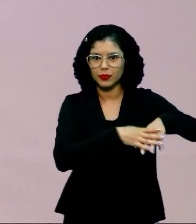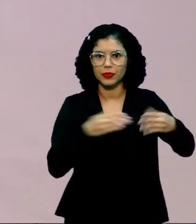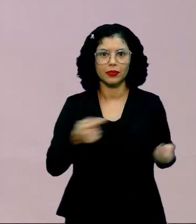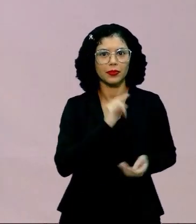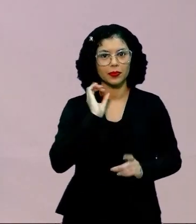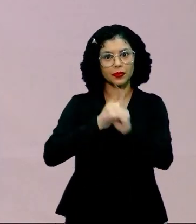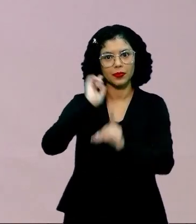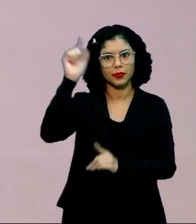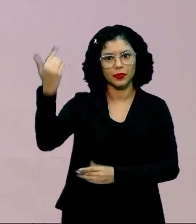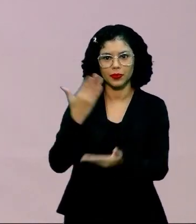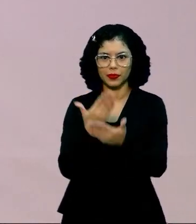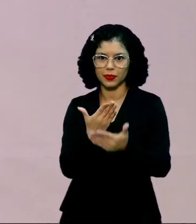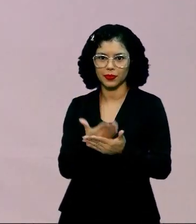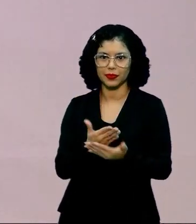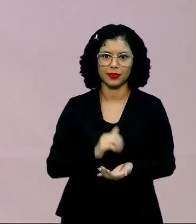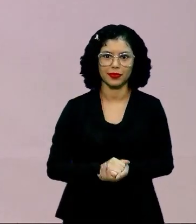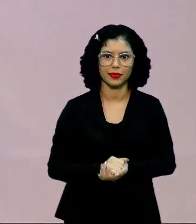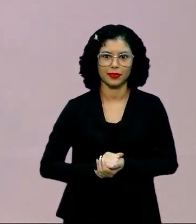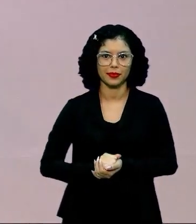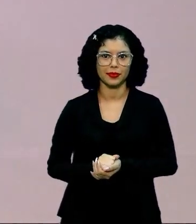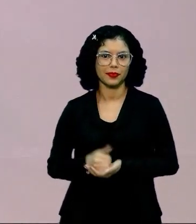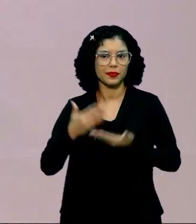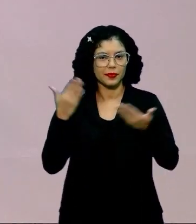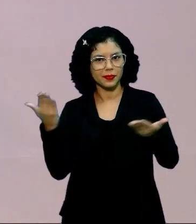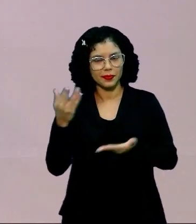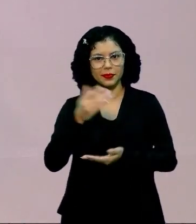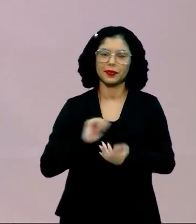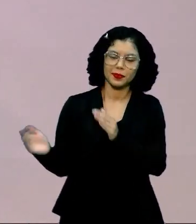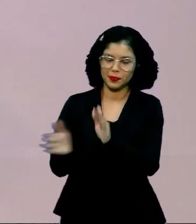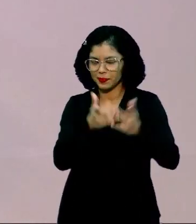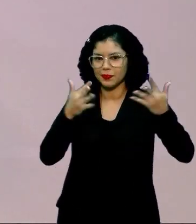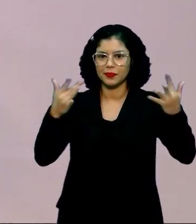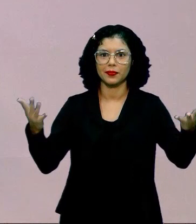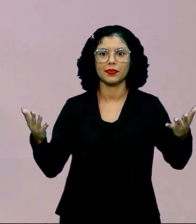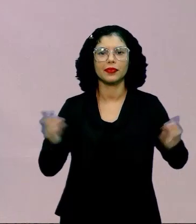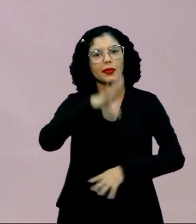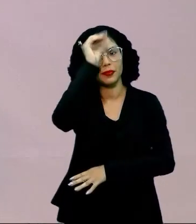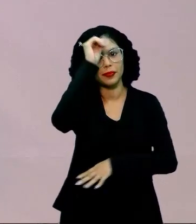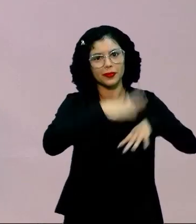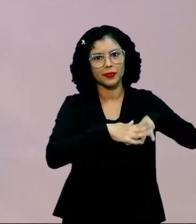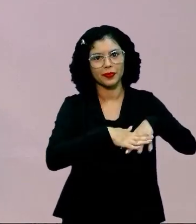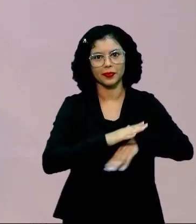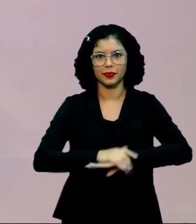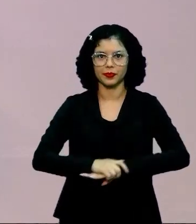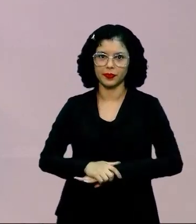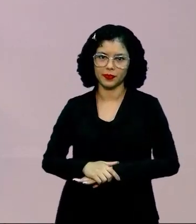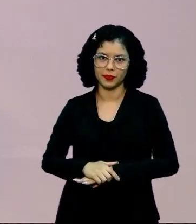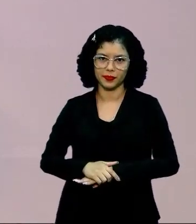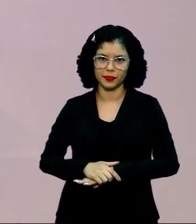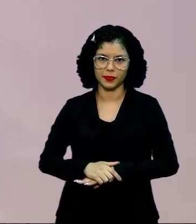a gente se encontra no próximo capítulo dessa história maravilhosa que é aprender matemática.